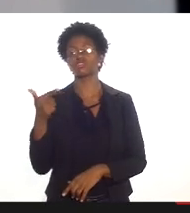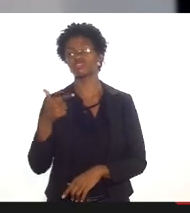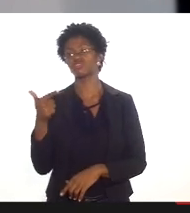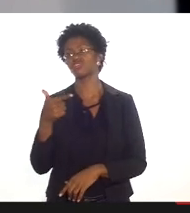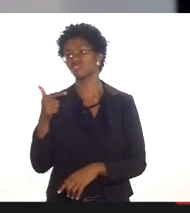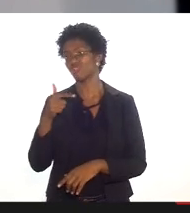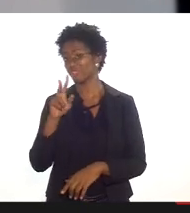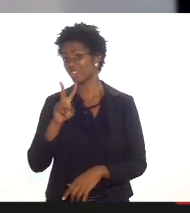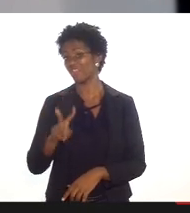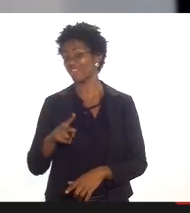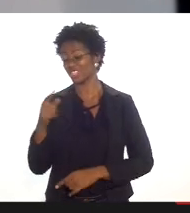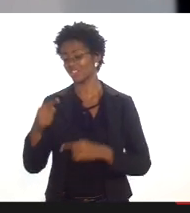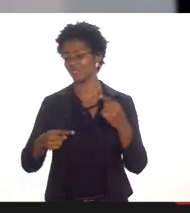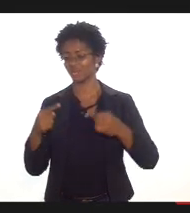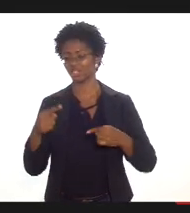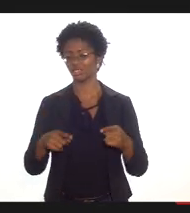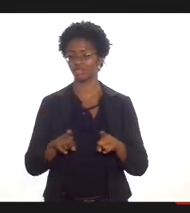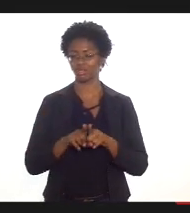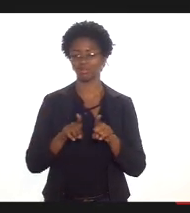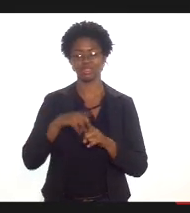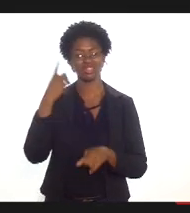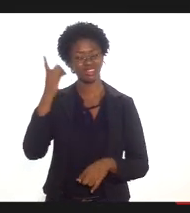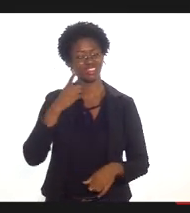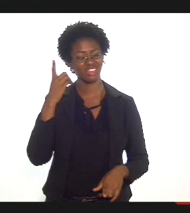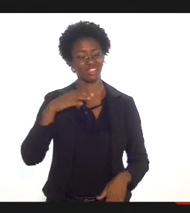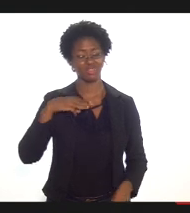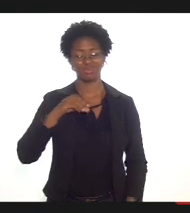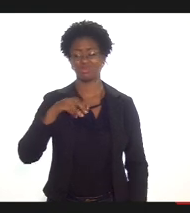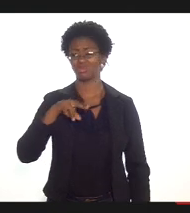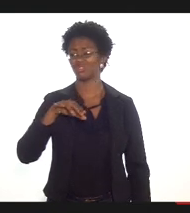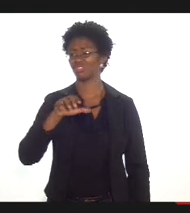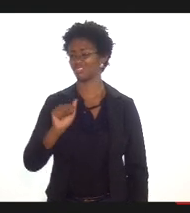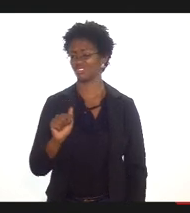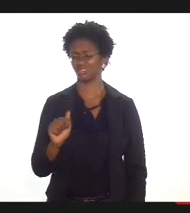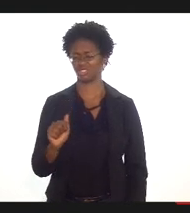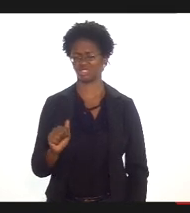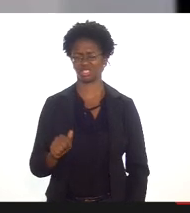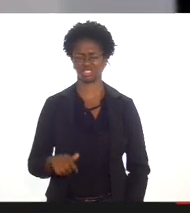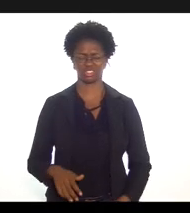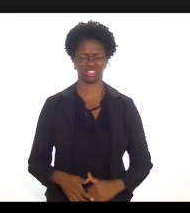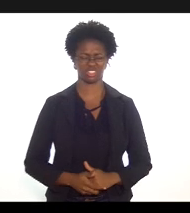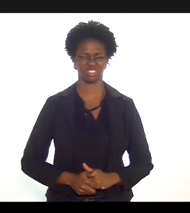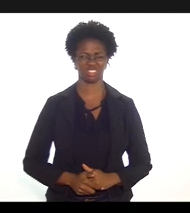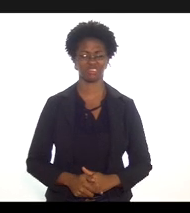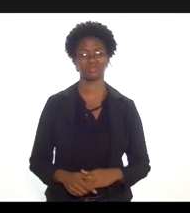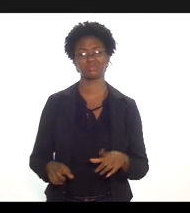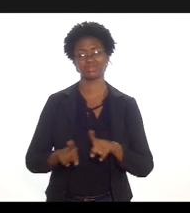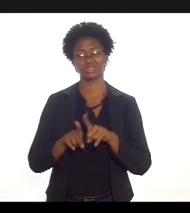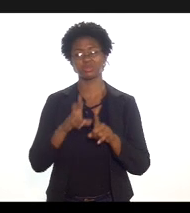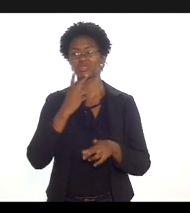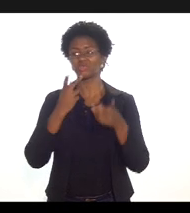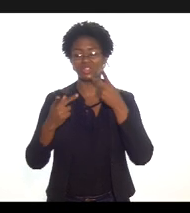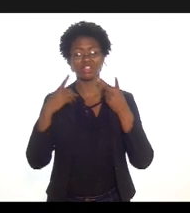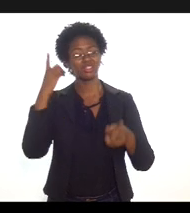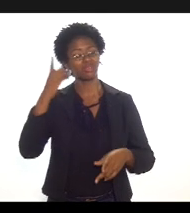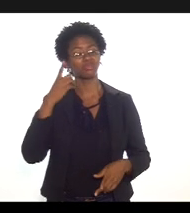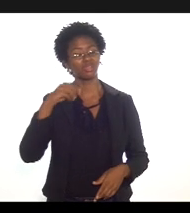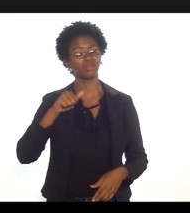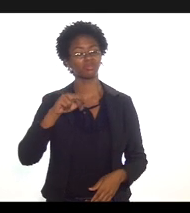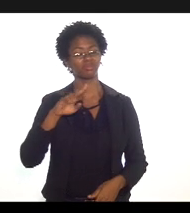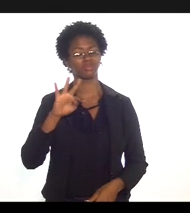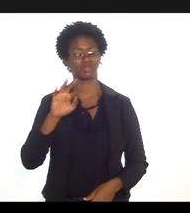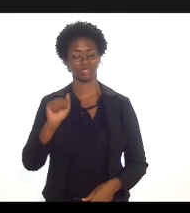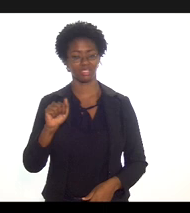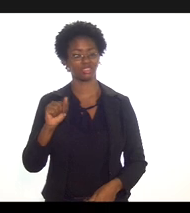também a deputada Mônica Francisco, que esteja aqui, e dizer, deputada Marta Rocha e outros parlamentares,